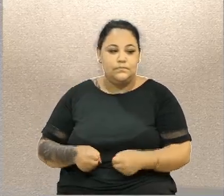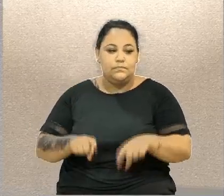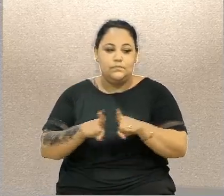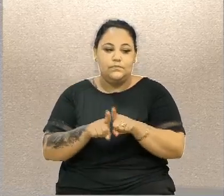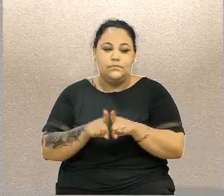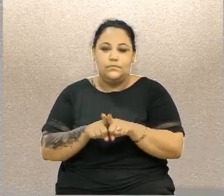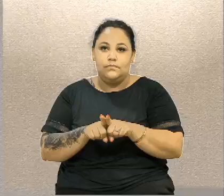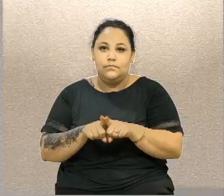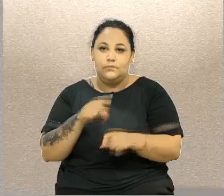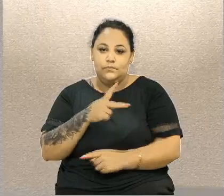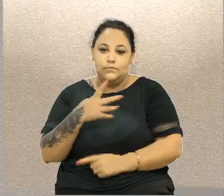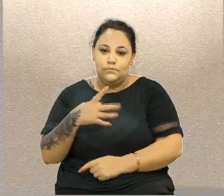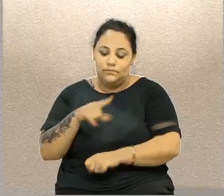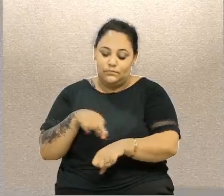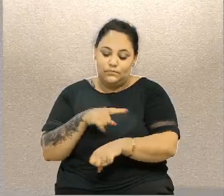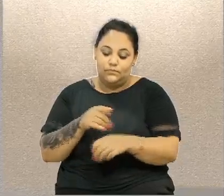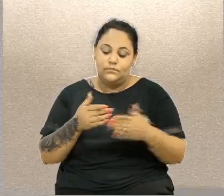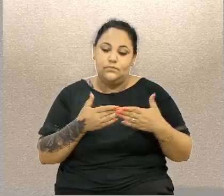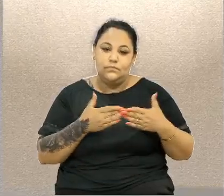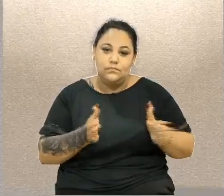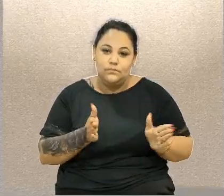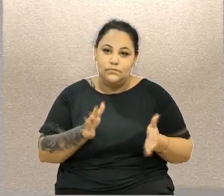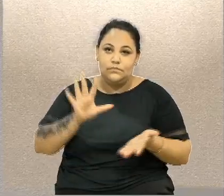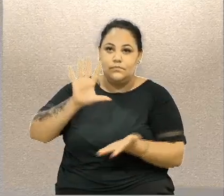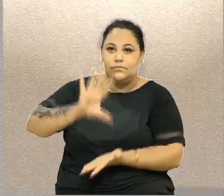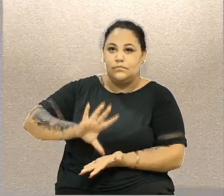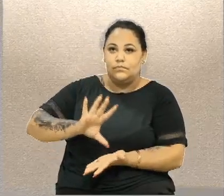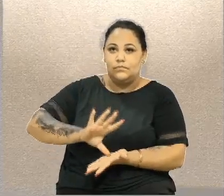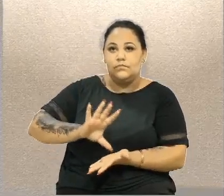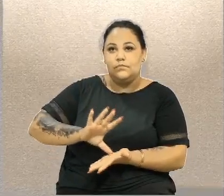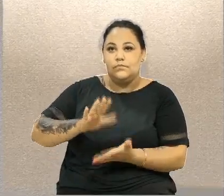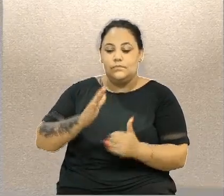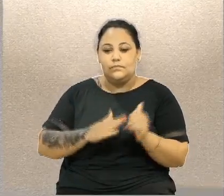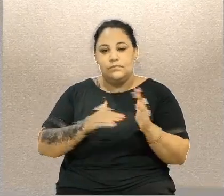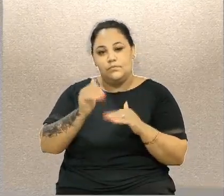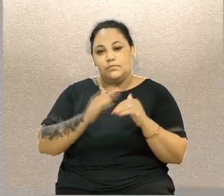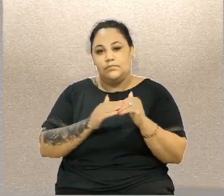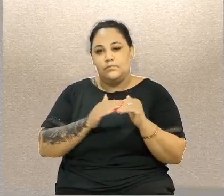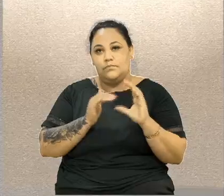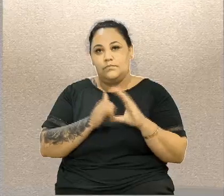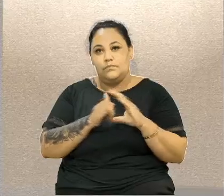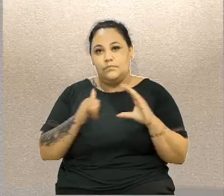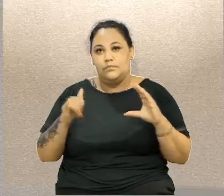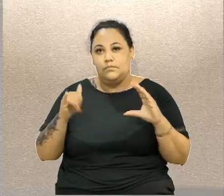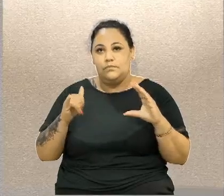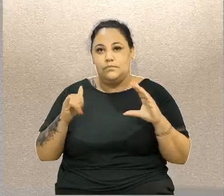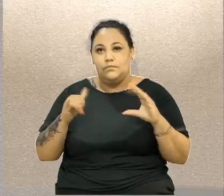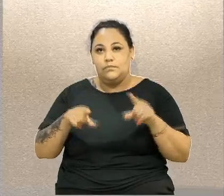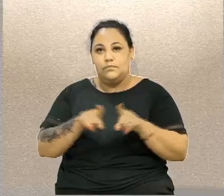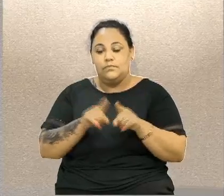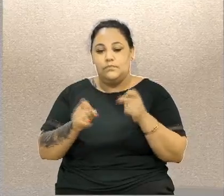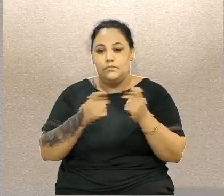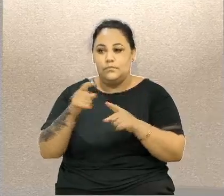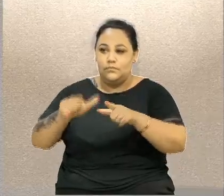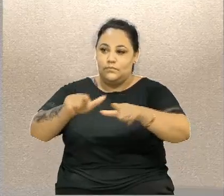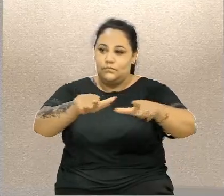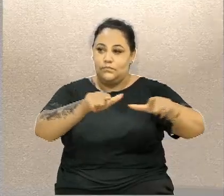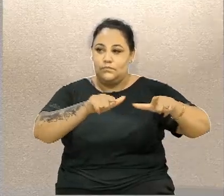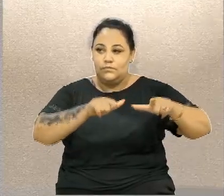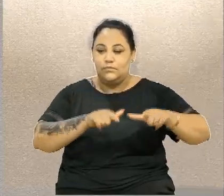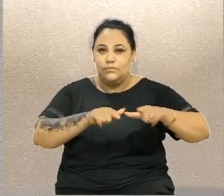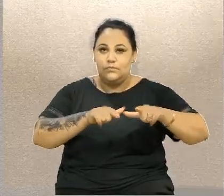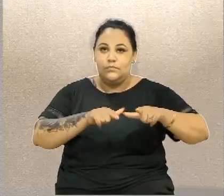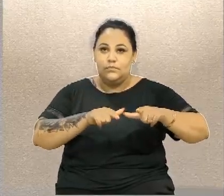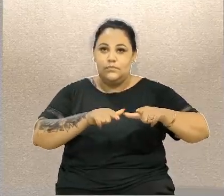deixar o banheiro 24 horas aberto na praça, na Estação Férrea, construindo lá, São Pelegrino, e em alguns pontos específicos. E para